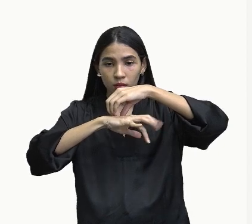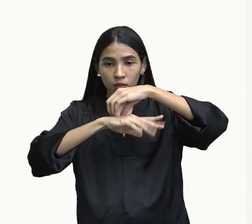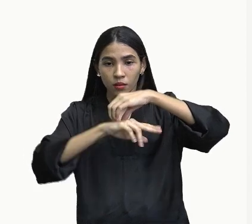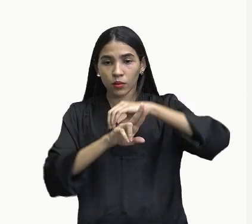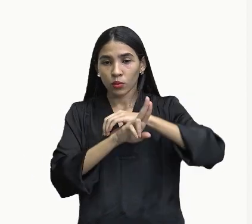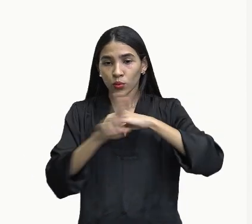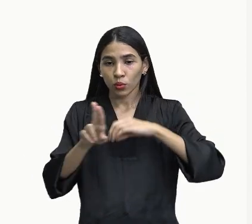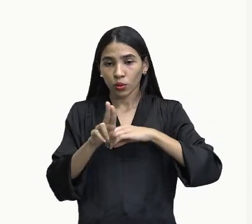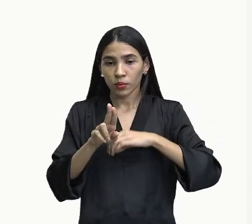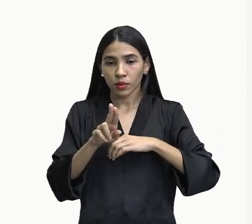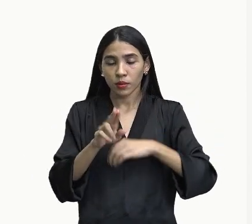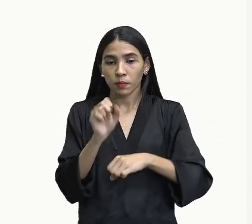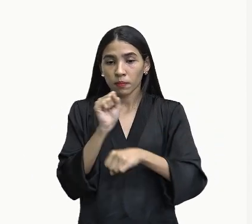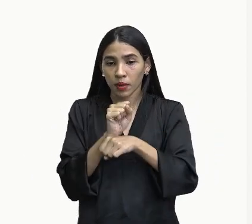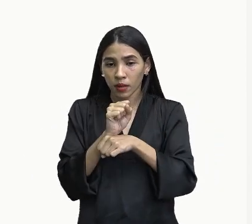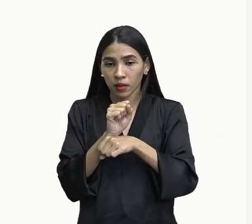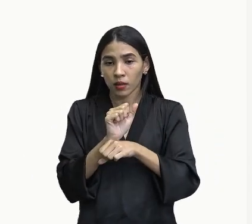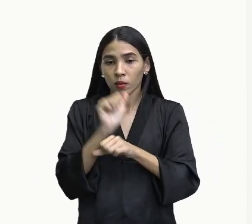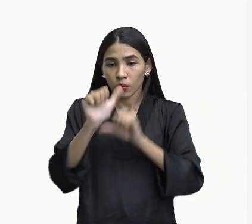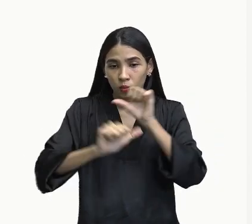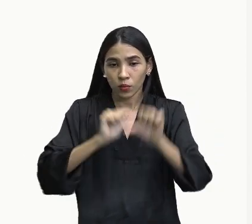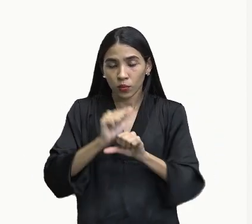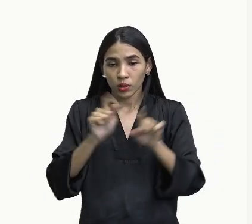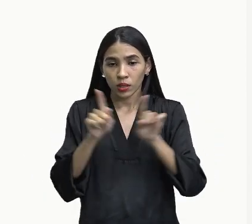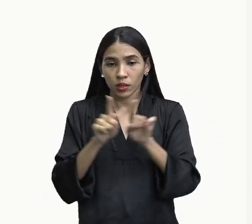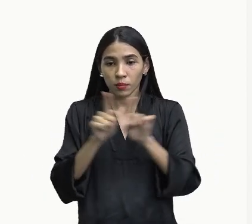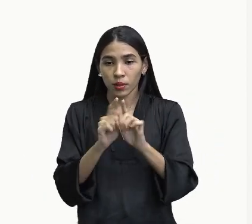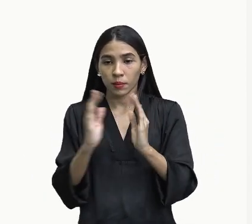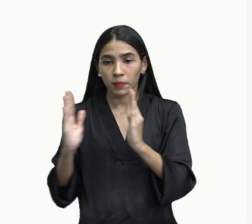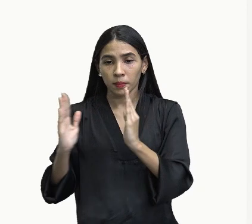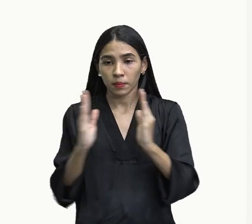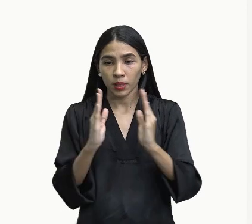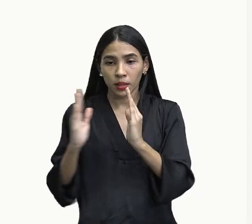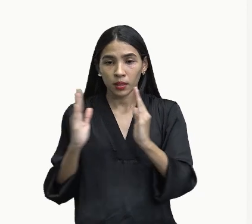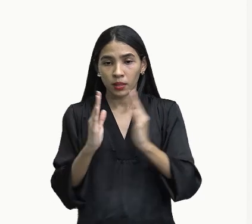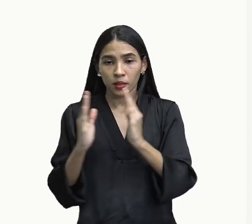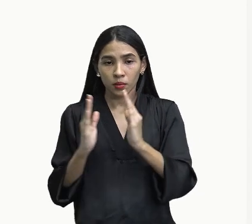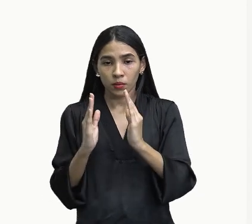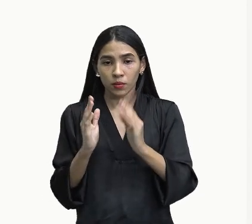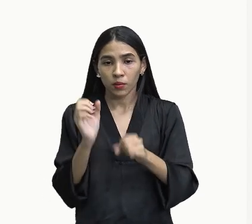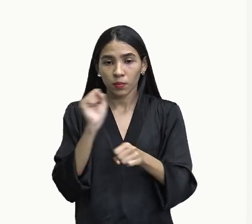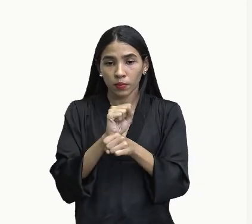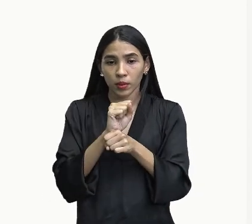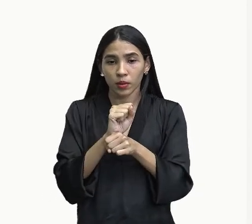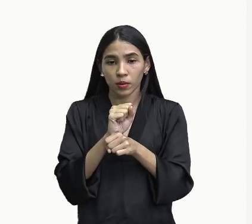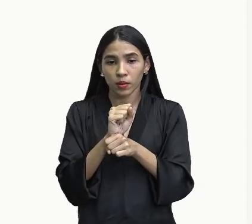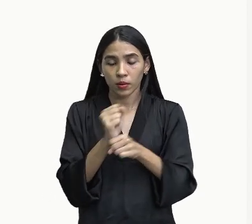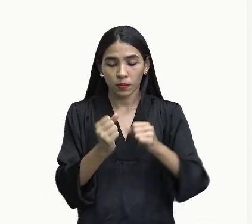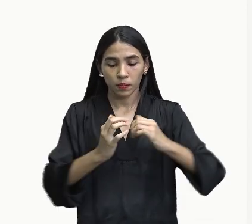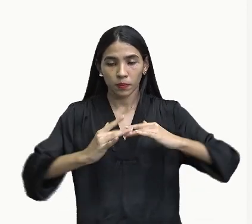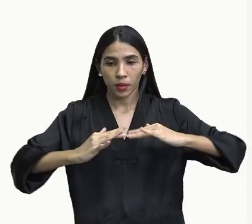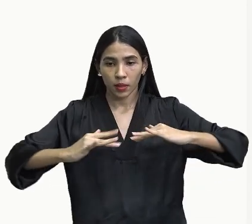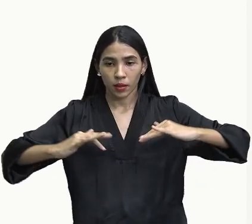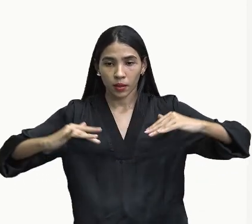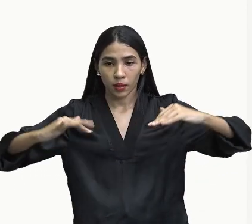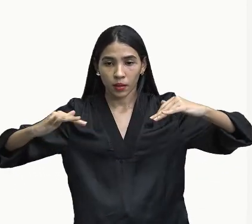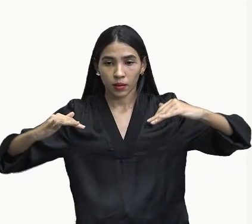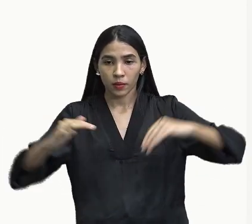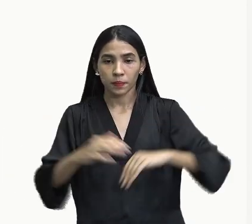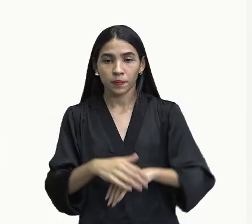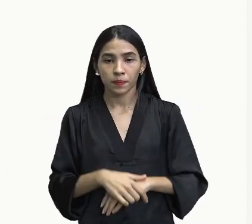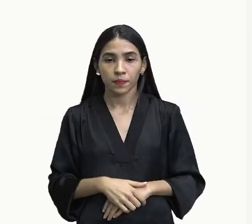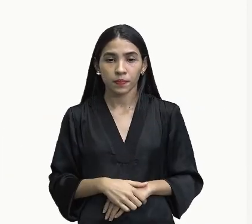séssil. Então, eles alternam também essa fase onde eles ficam fixos no substrato, no fundo do rio ou do